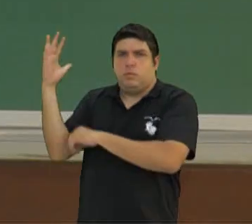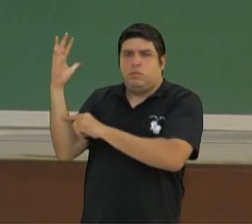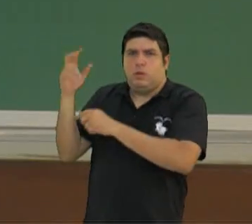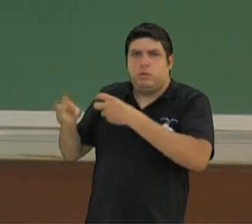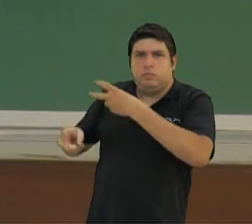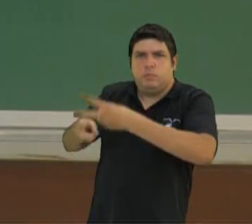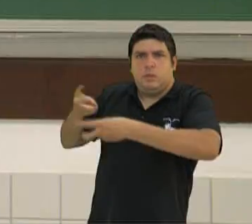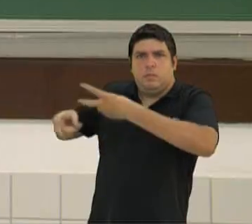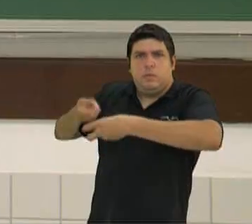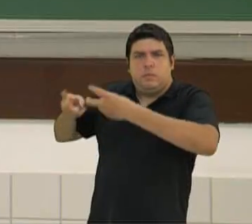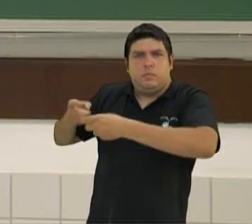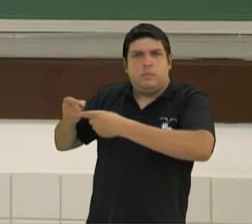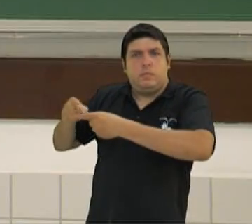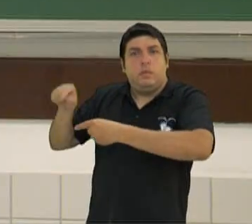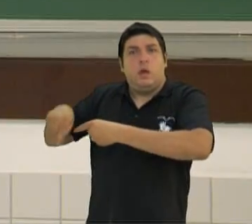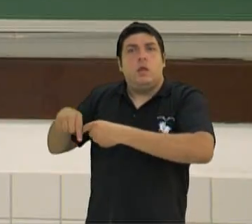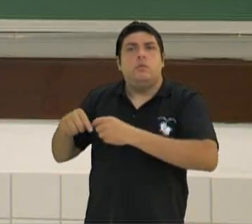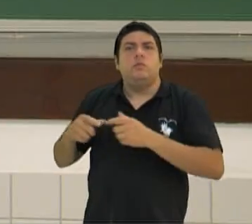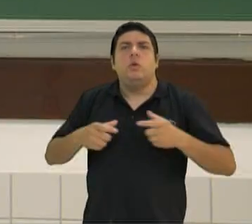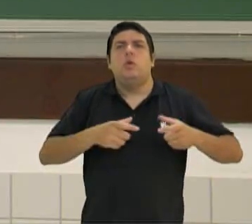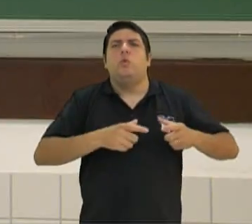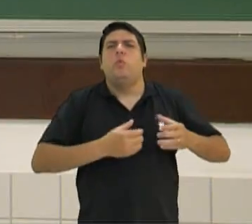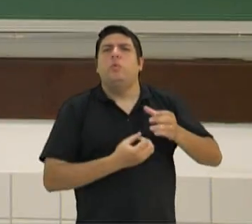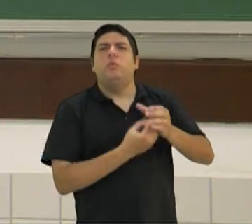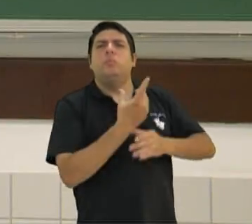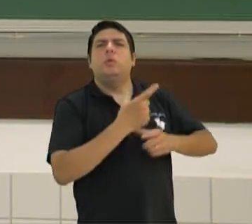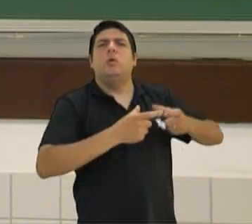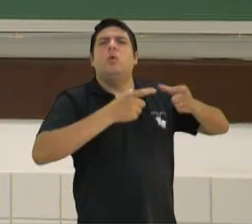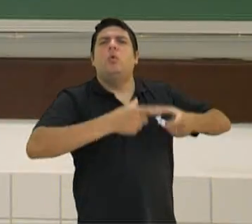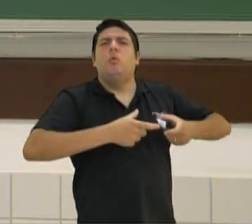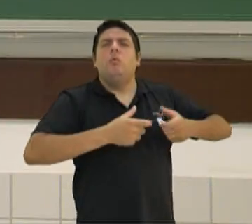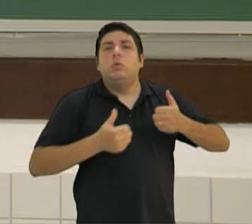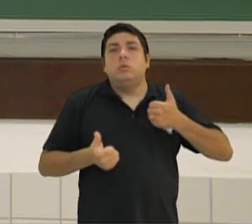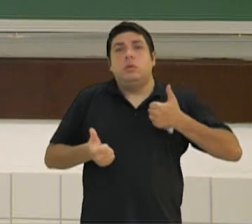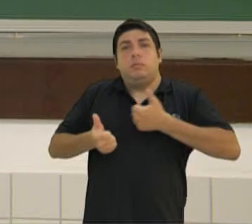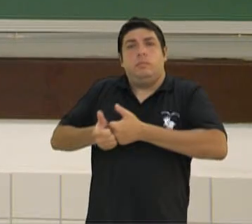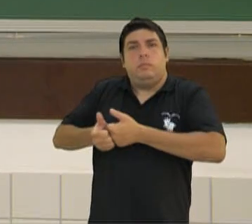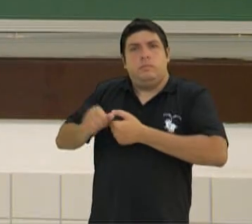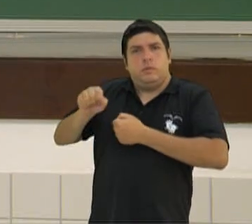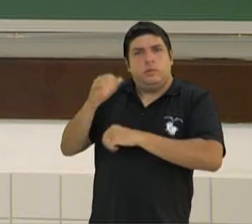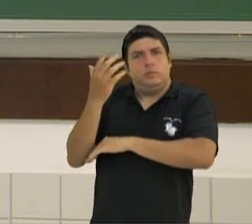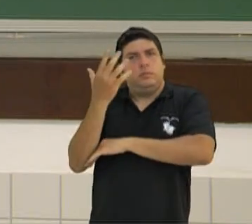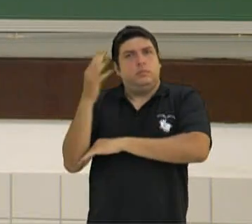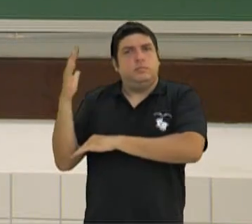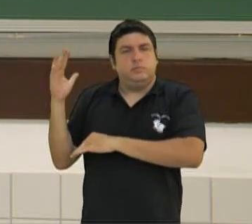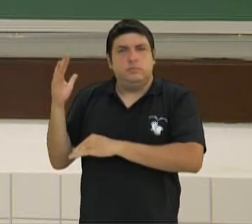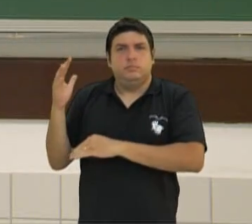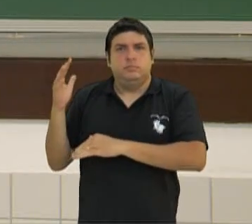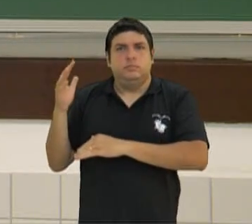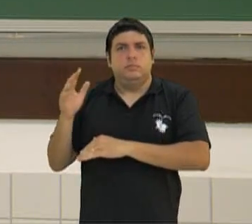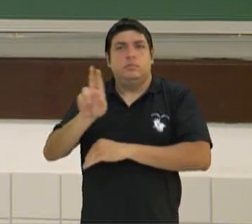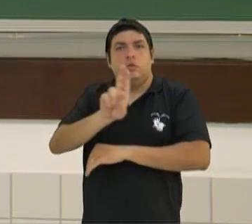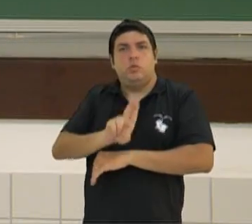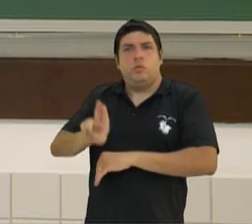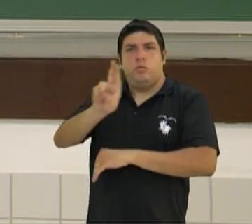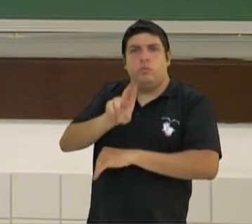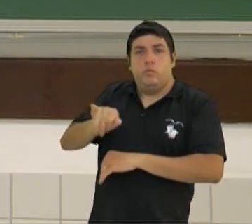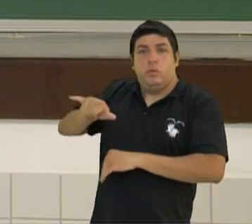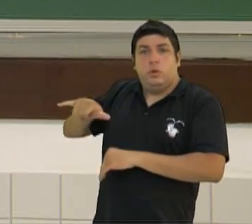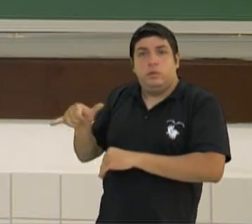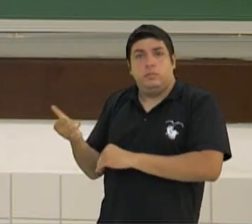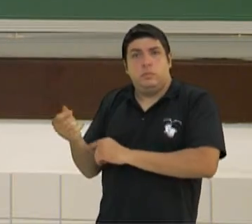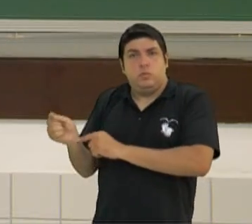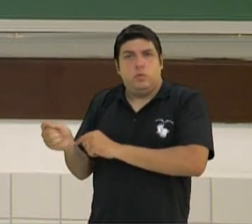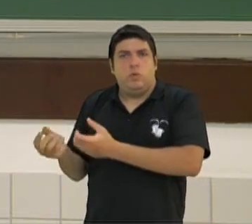vezes da natureza, então elas vão se instalar normalmente perto dessas áreas onde tem esses recursos disponíveis. E aí vão